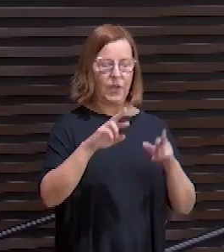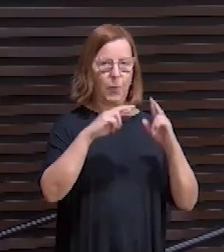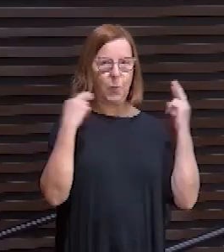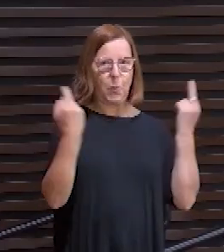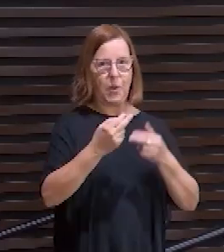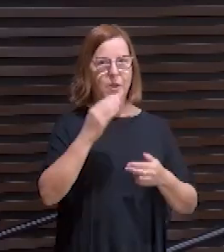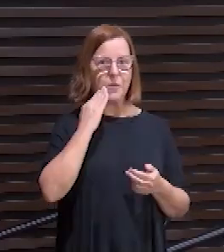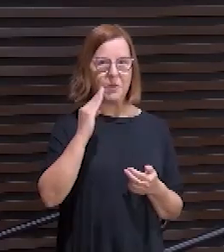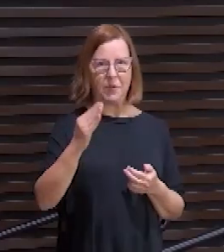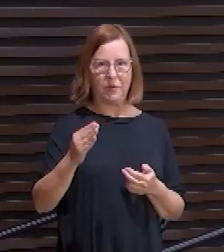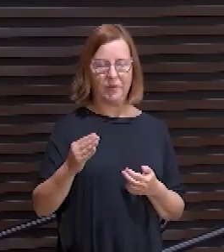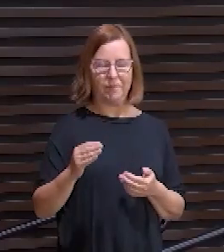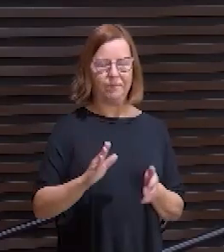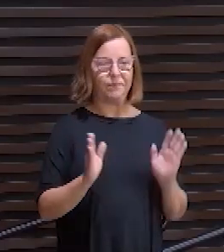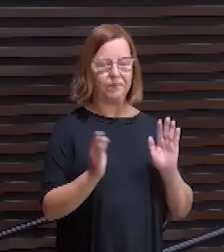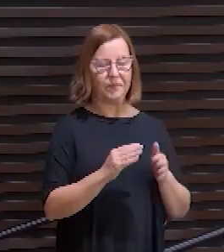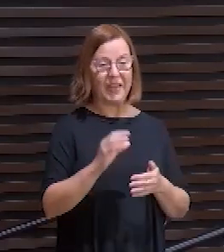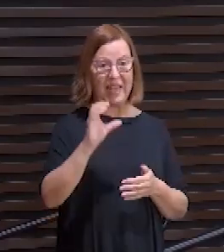Ciro